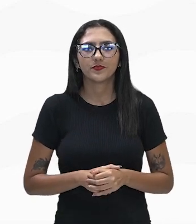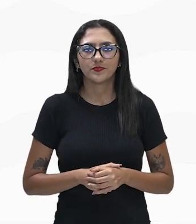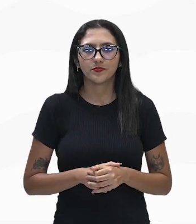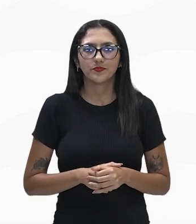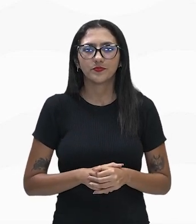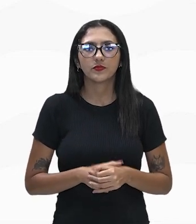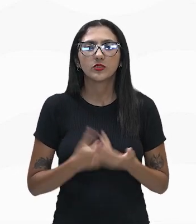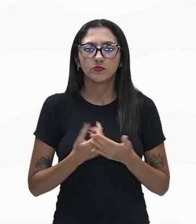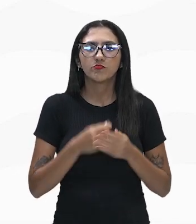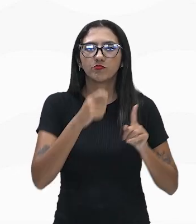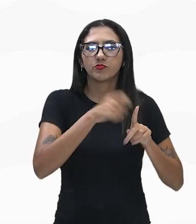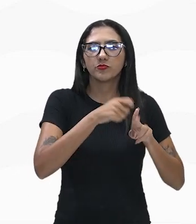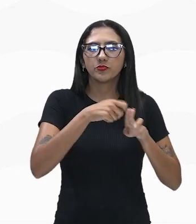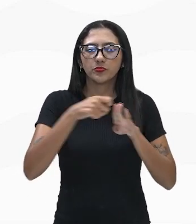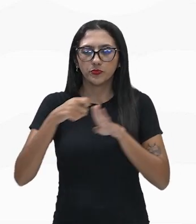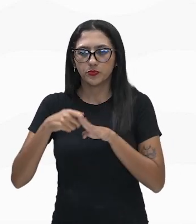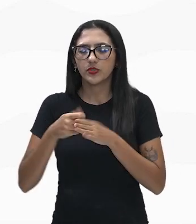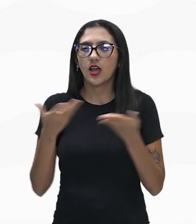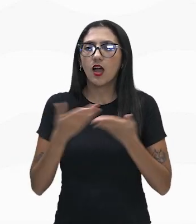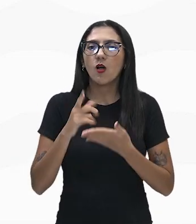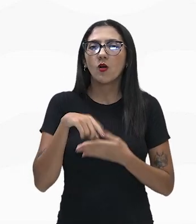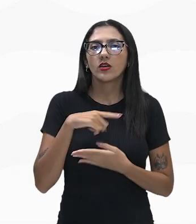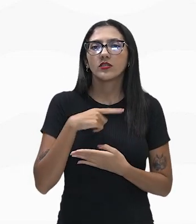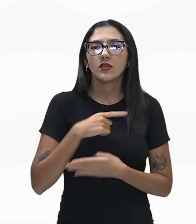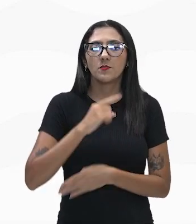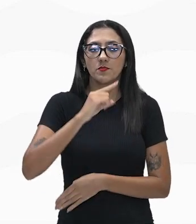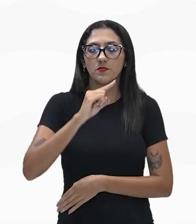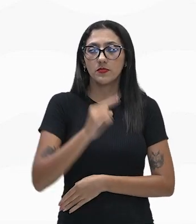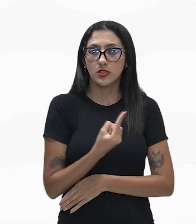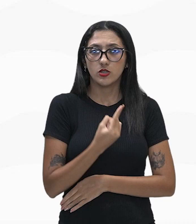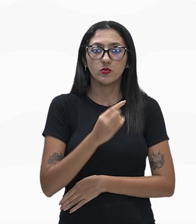parcela mensal será de R$